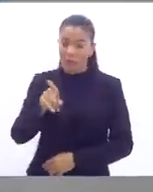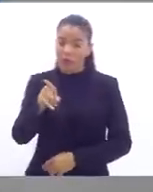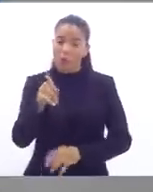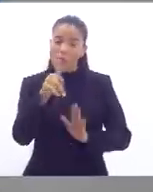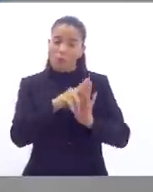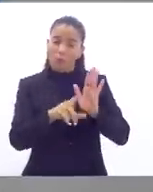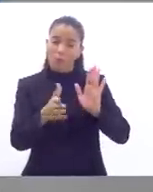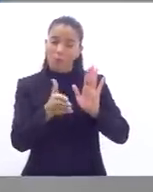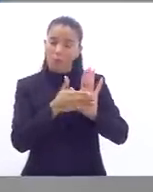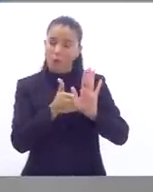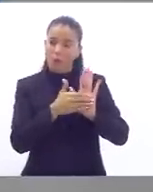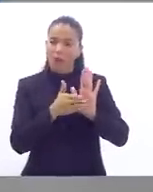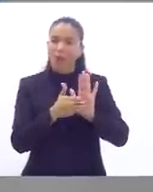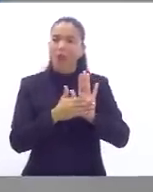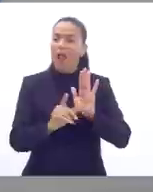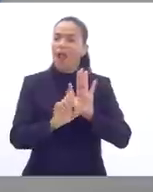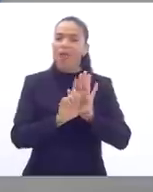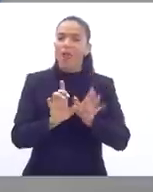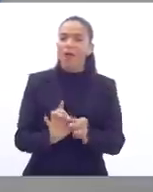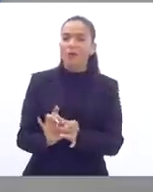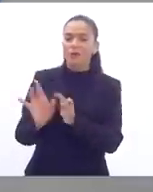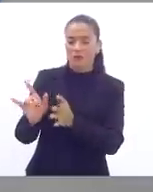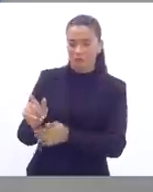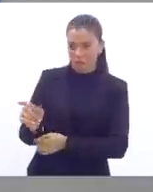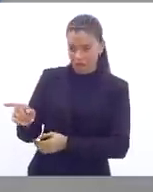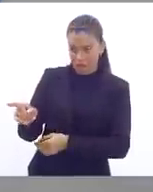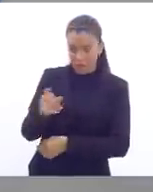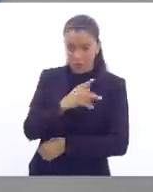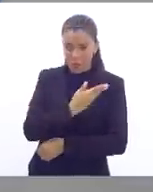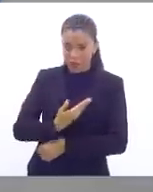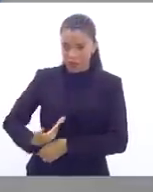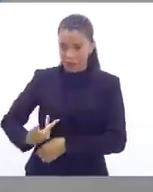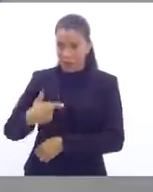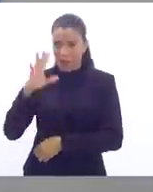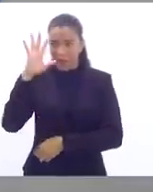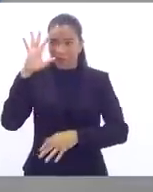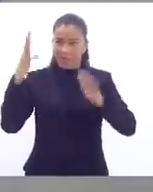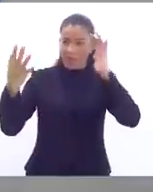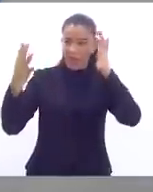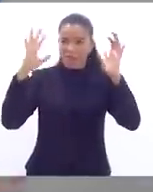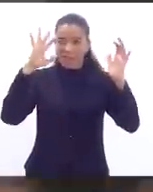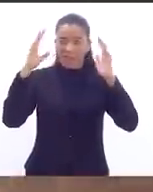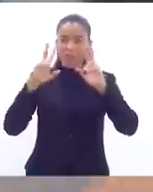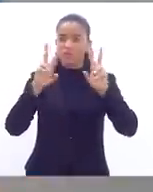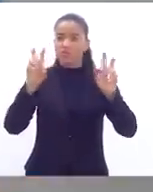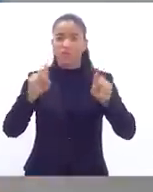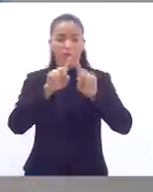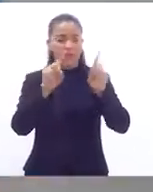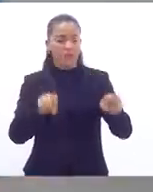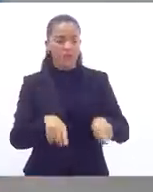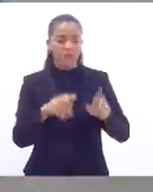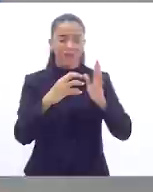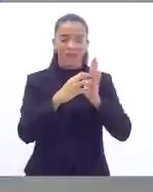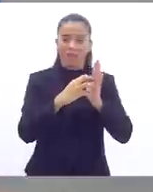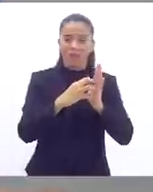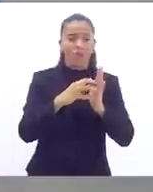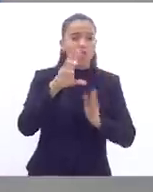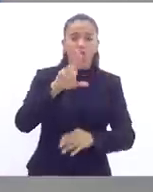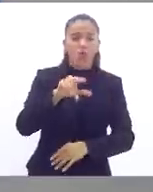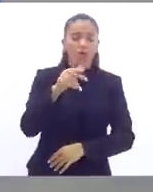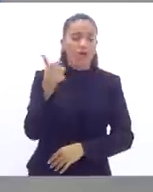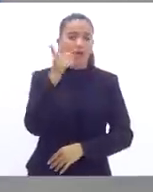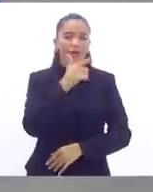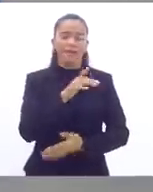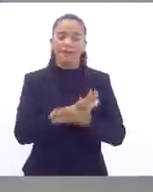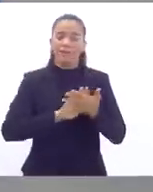for para gente deixar na mão do governador o que ele quer fazer em relação ao servidor do servidores nunca vão ter nada porque